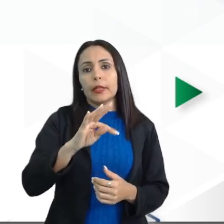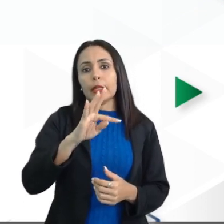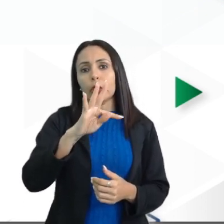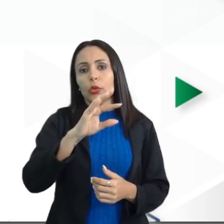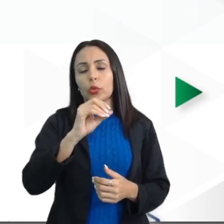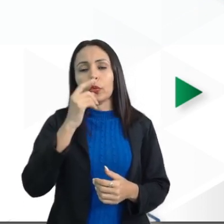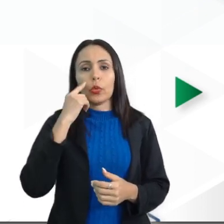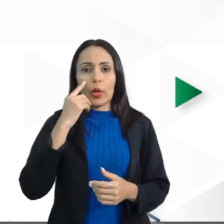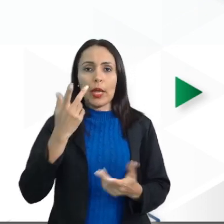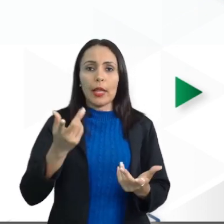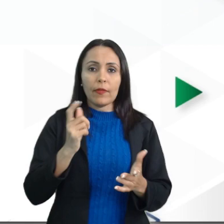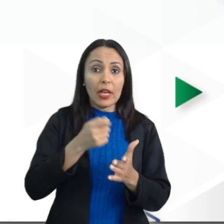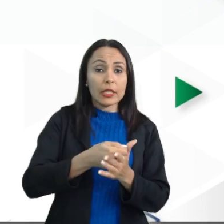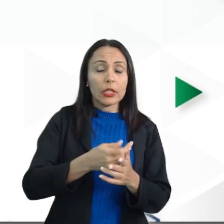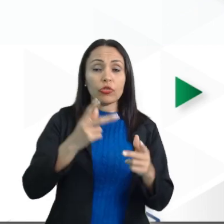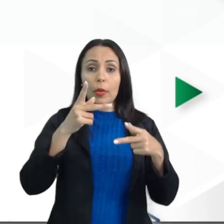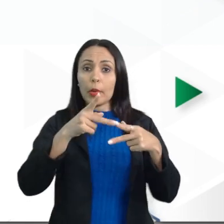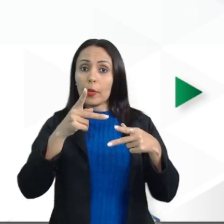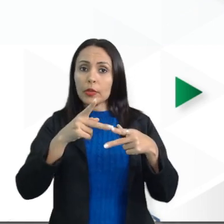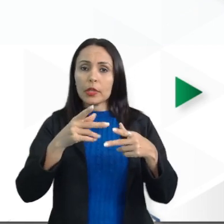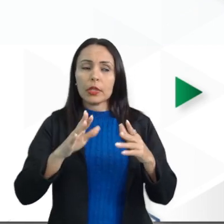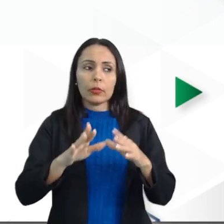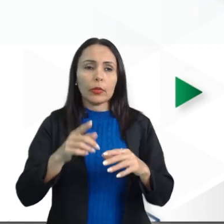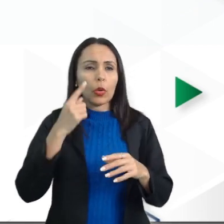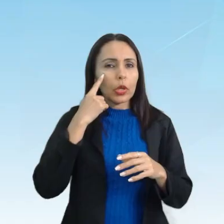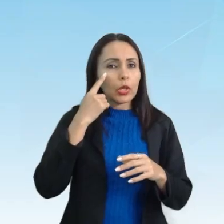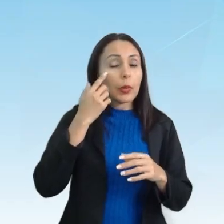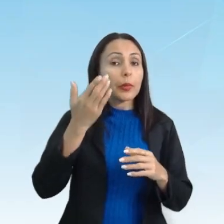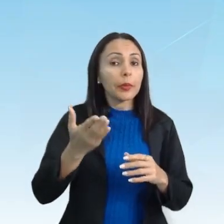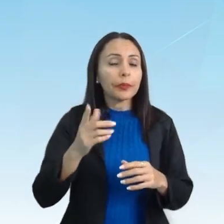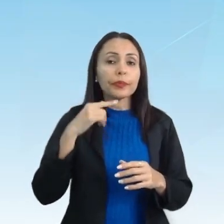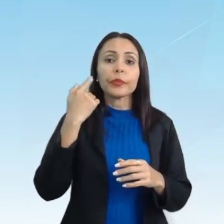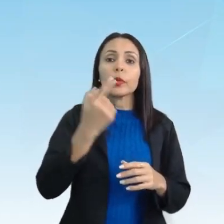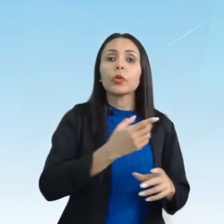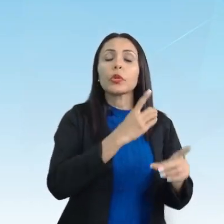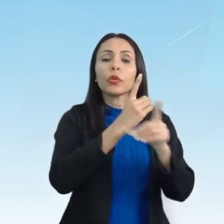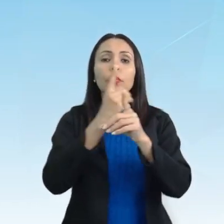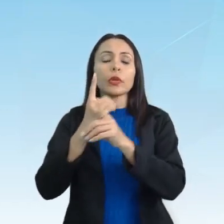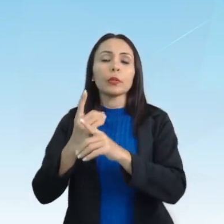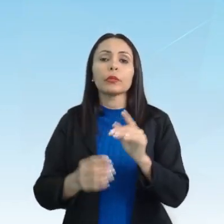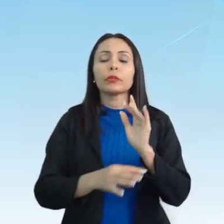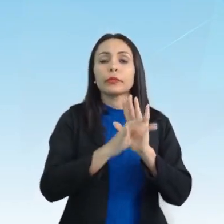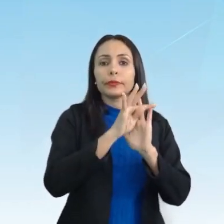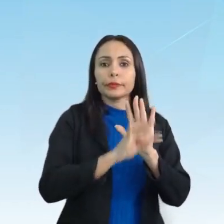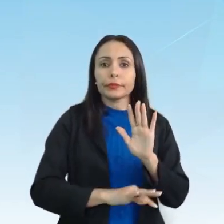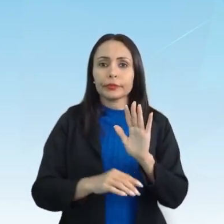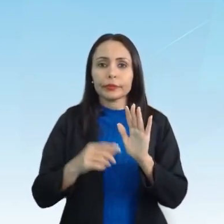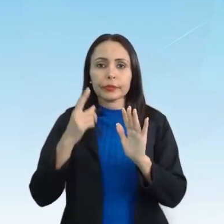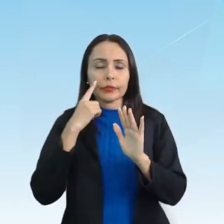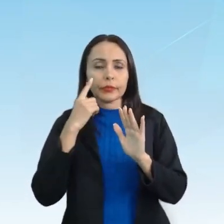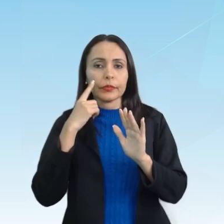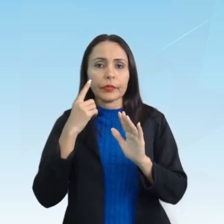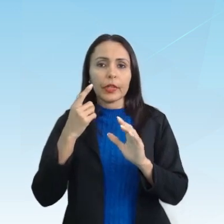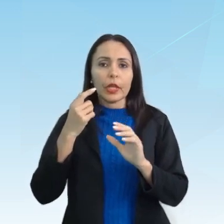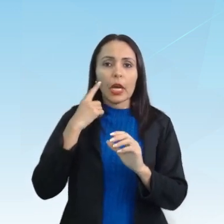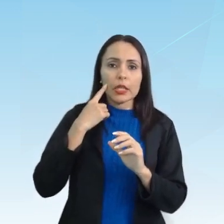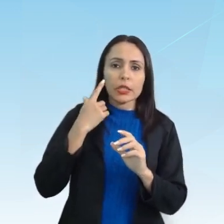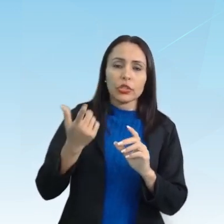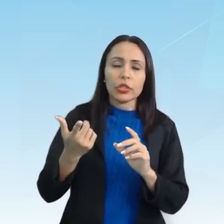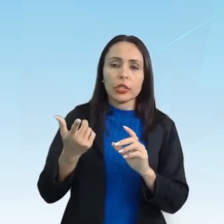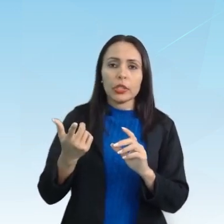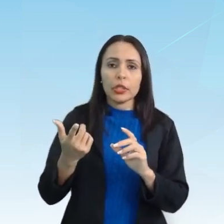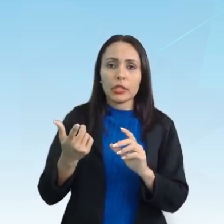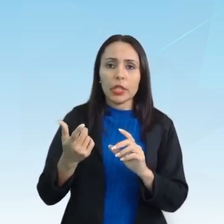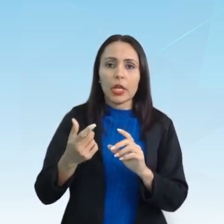a preposição a. É por isso, olhando para mim, que nós encontramos textos que há assistir a novela, esse a